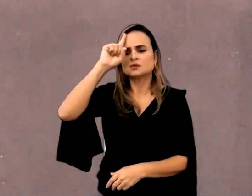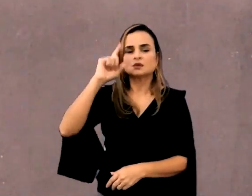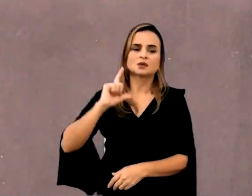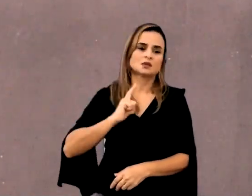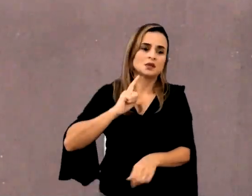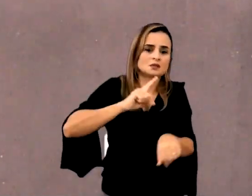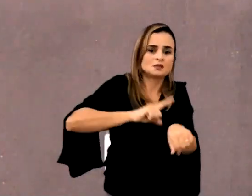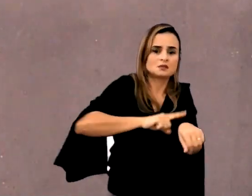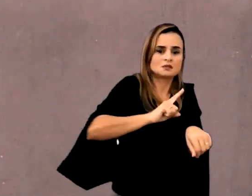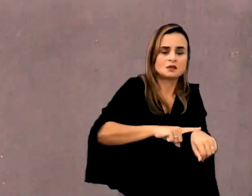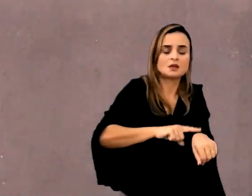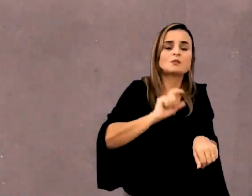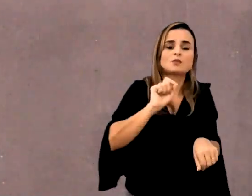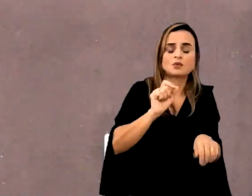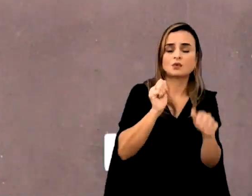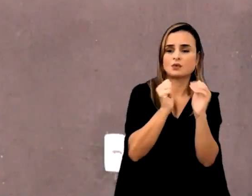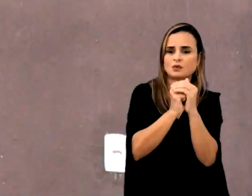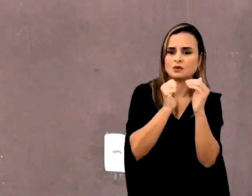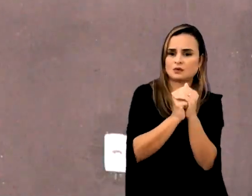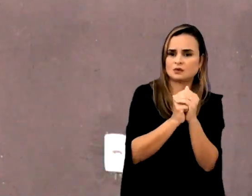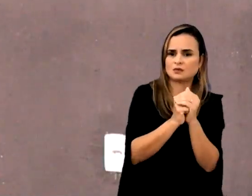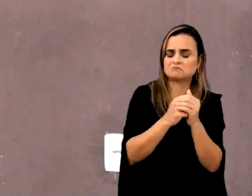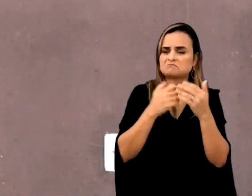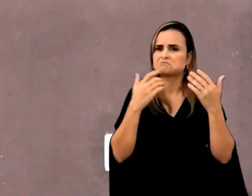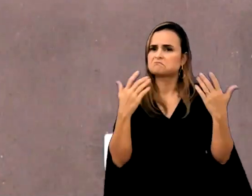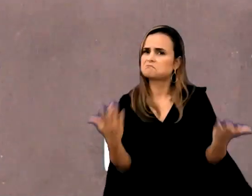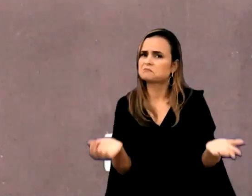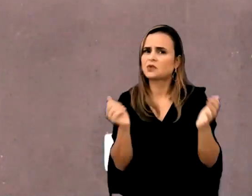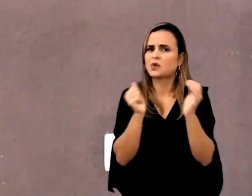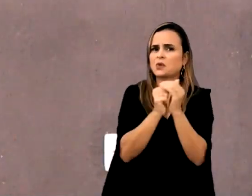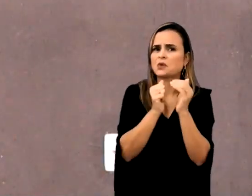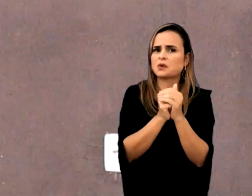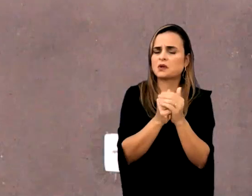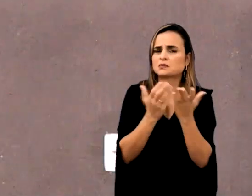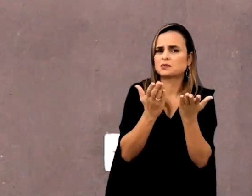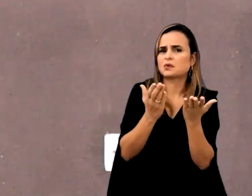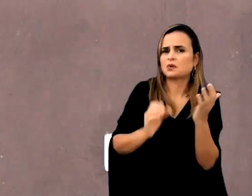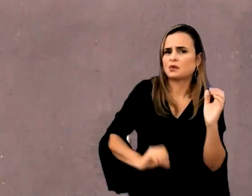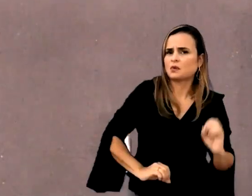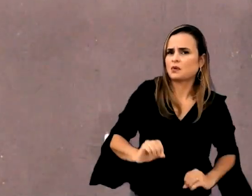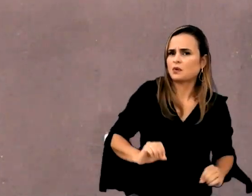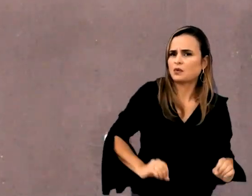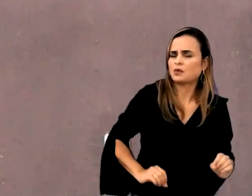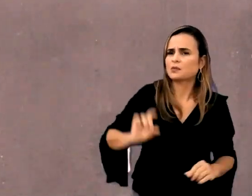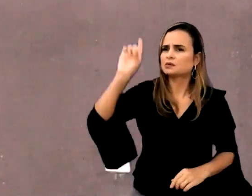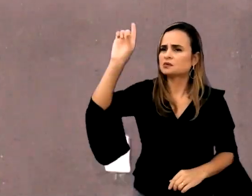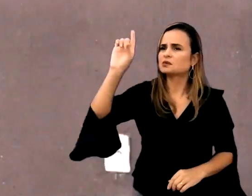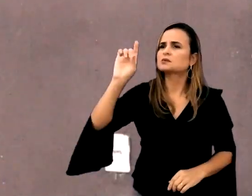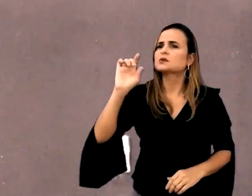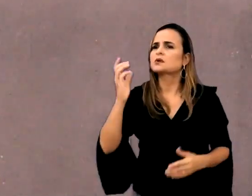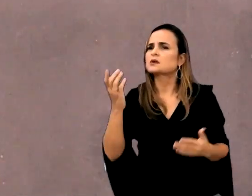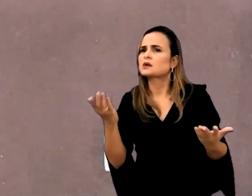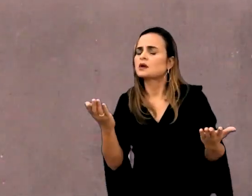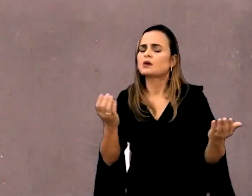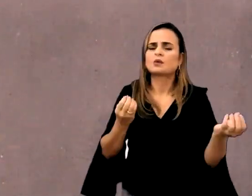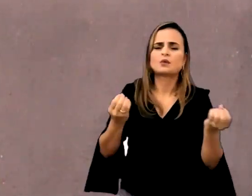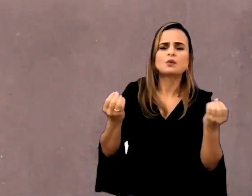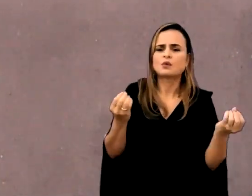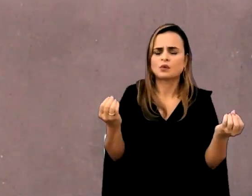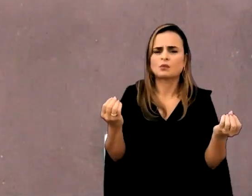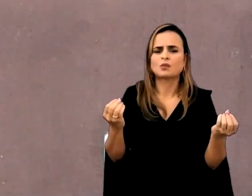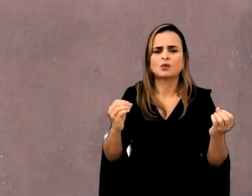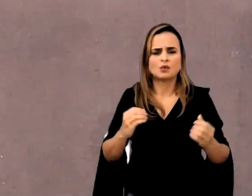intercedendo? Nós estamos intercedendo pela obra de Deus, para que a obra de Deus realmente